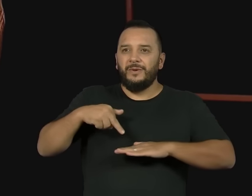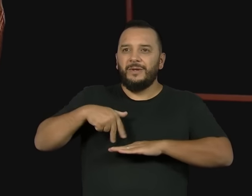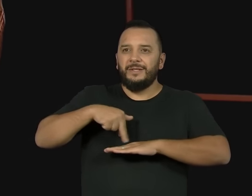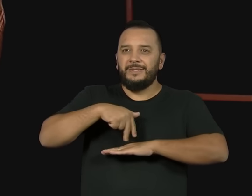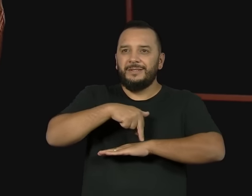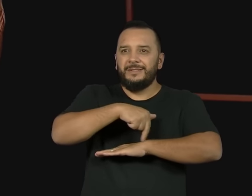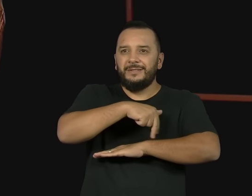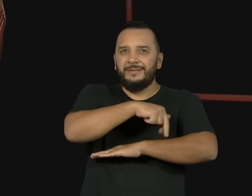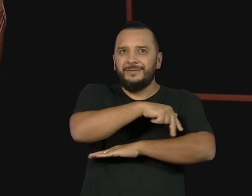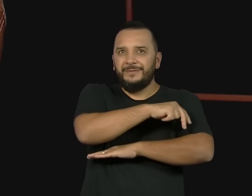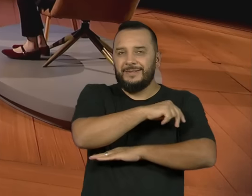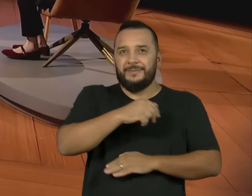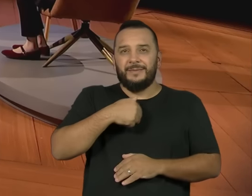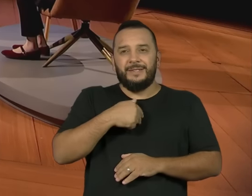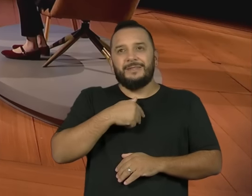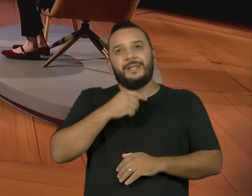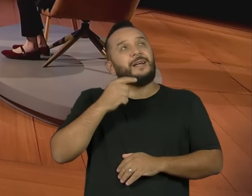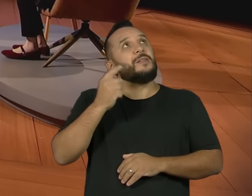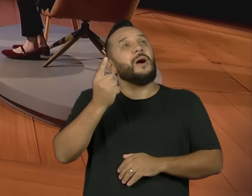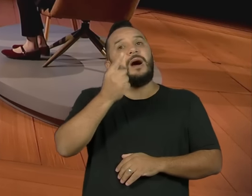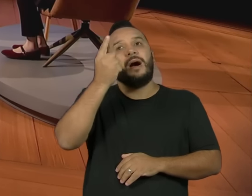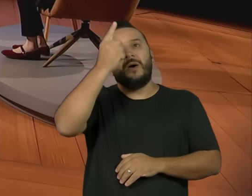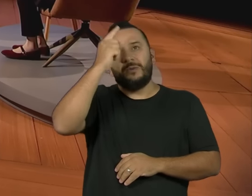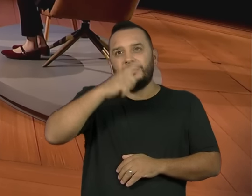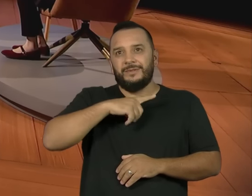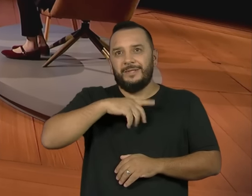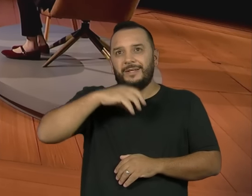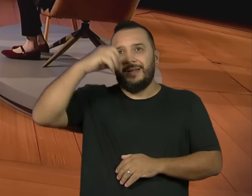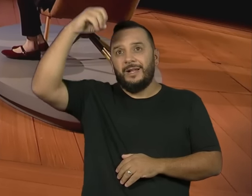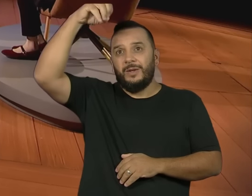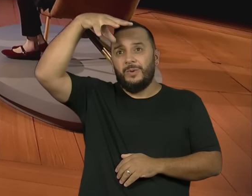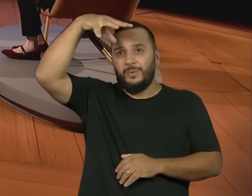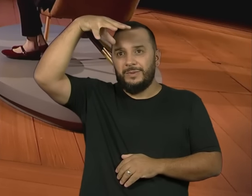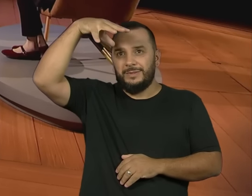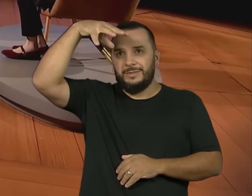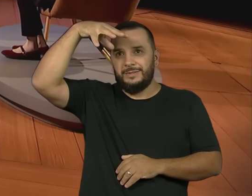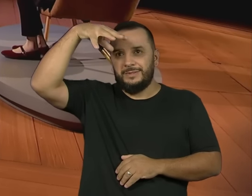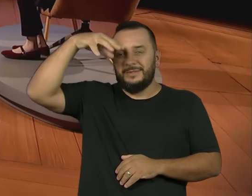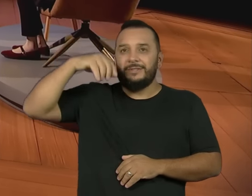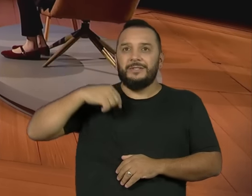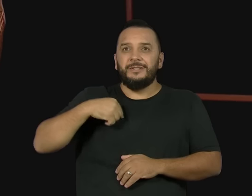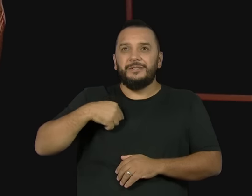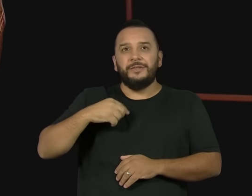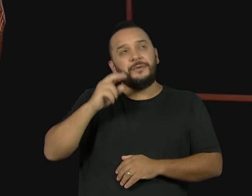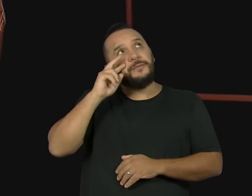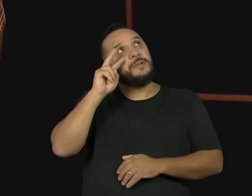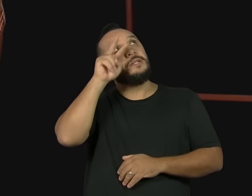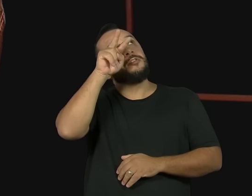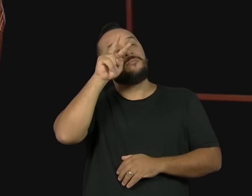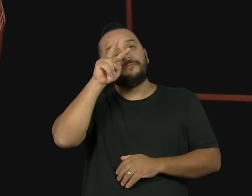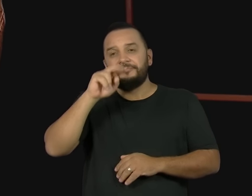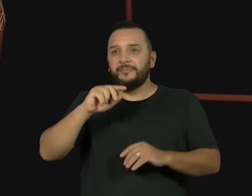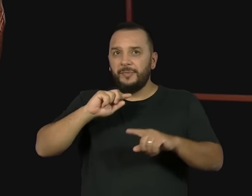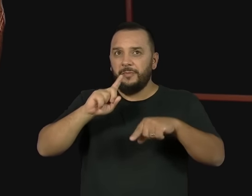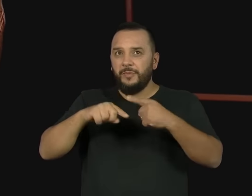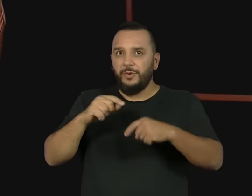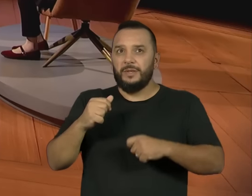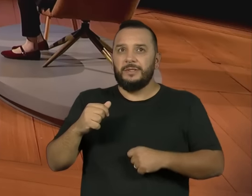era em cima onde as luzes estavam. Então, a gente assistiu de cima. E outra vez eu fui